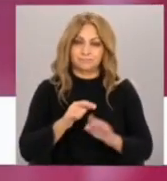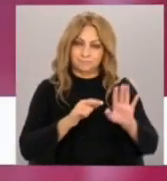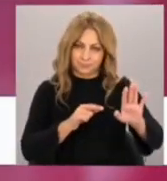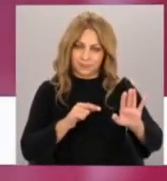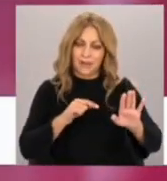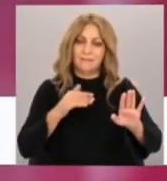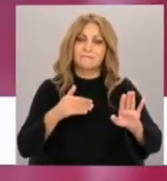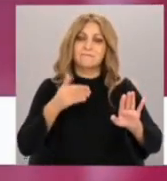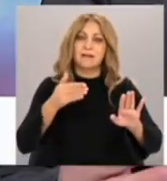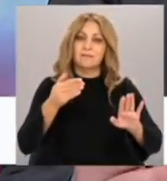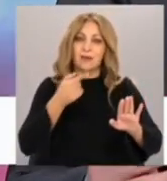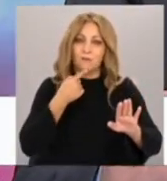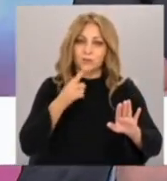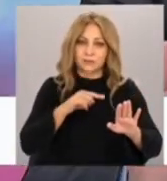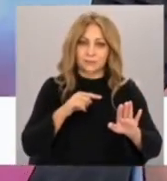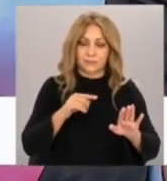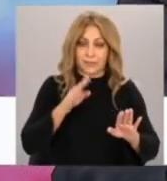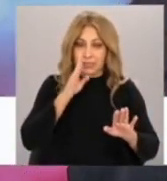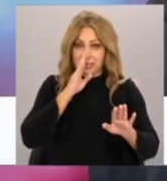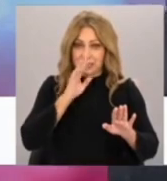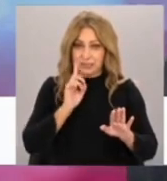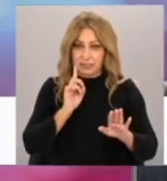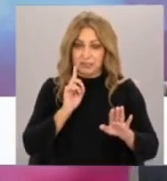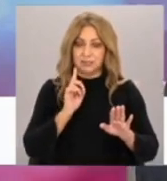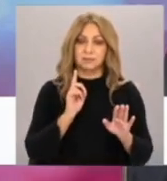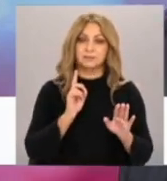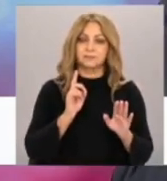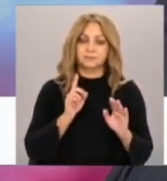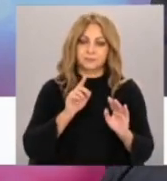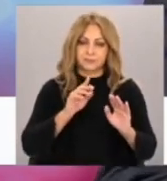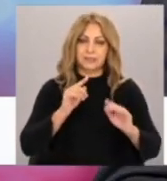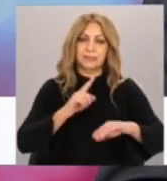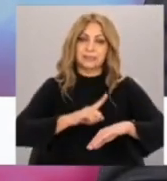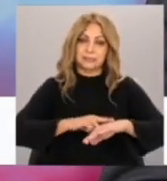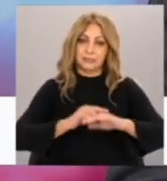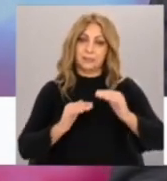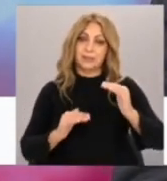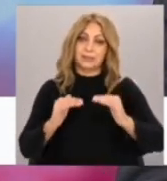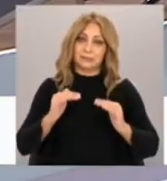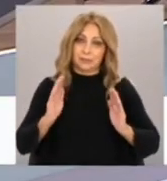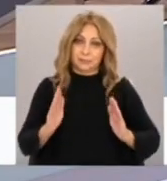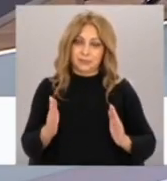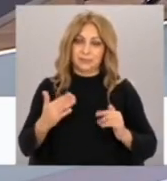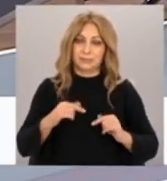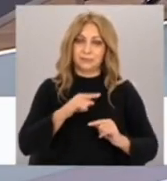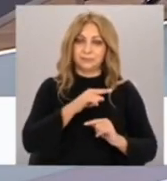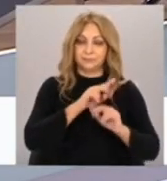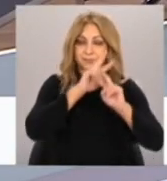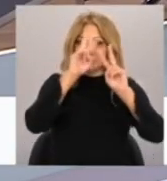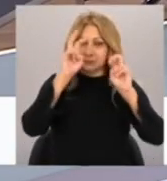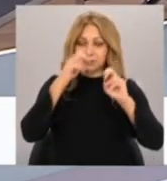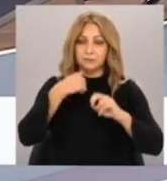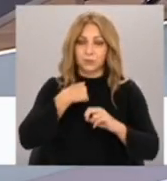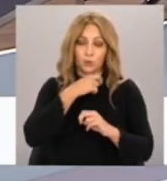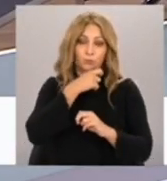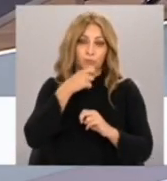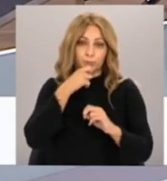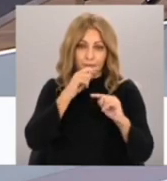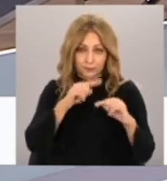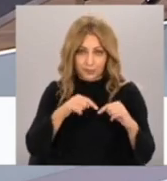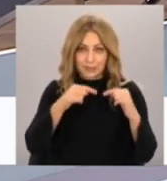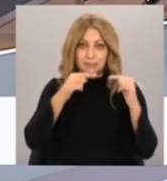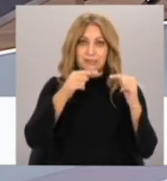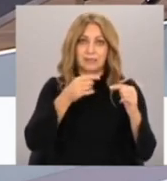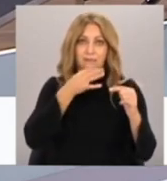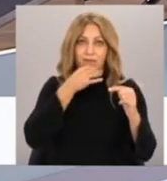mesmo esse serviço não combatemos o que me livrar efetivamente os tempos mas esse é um tema que eu prometo que